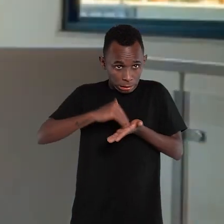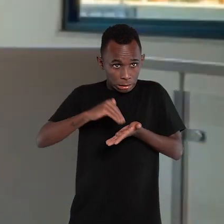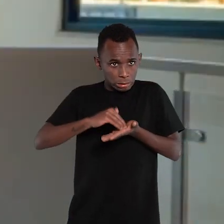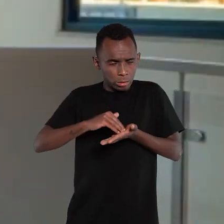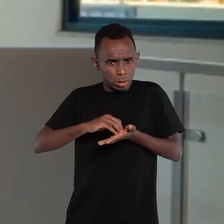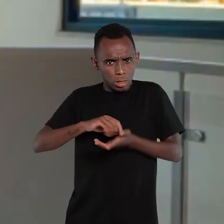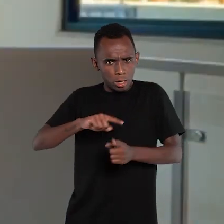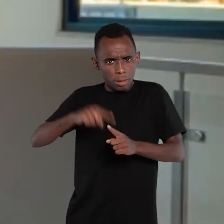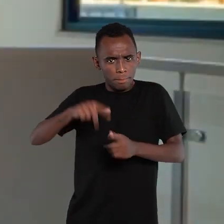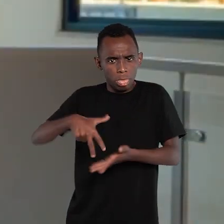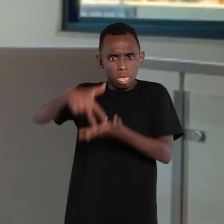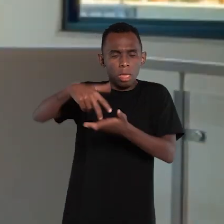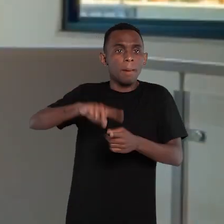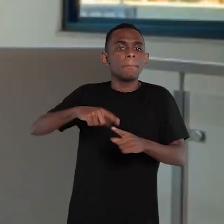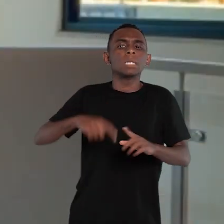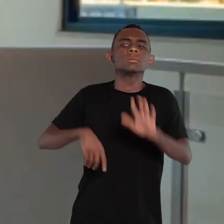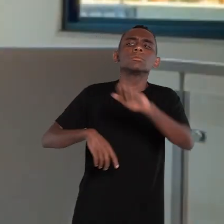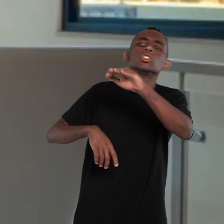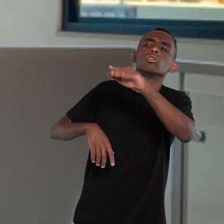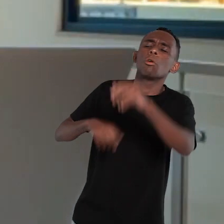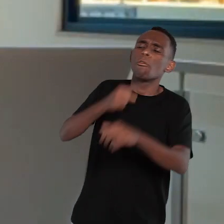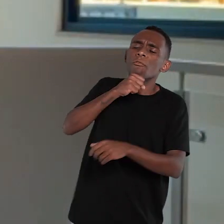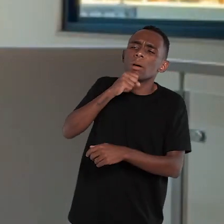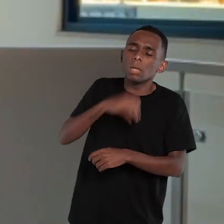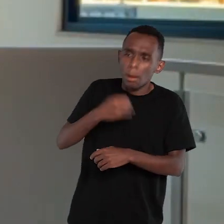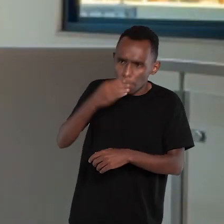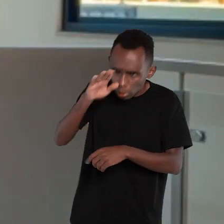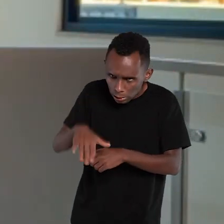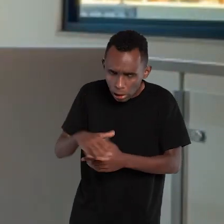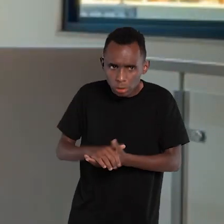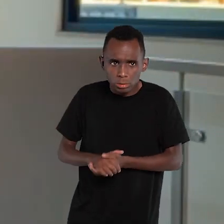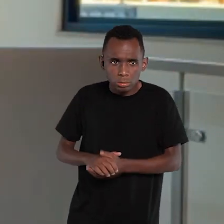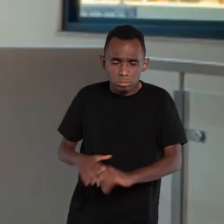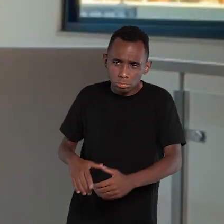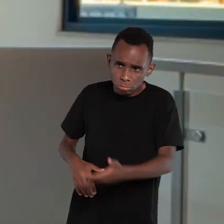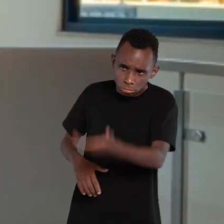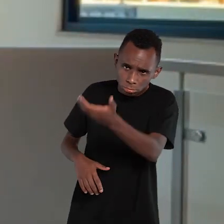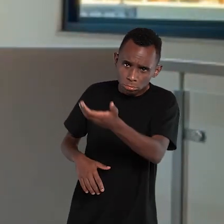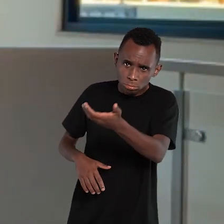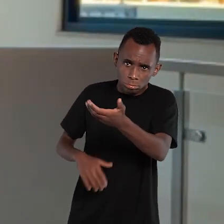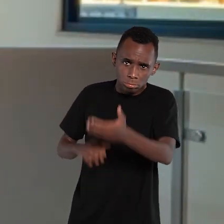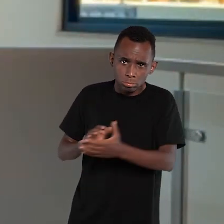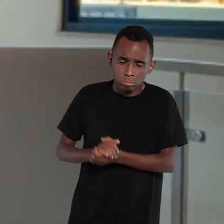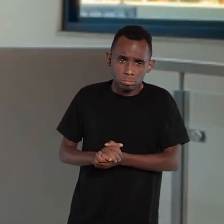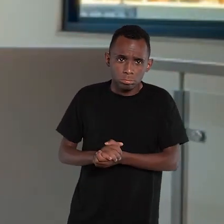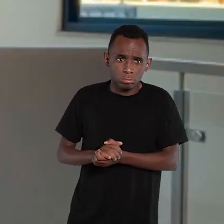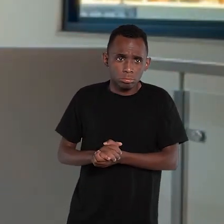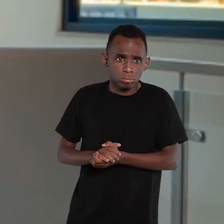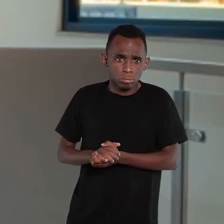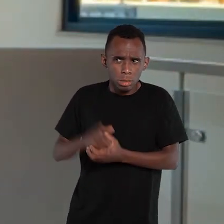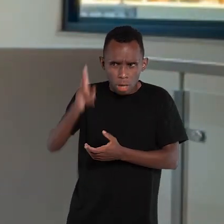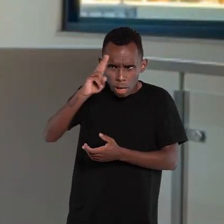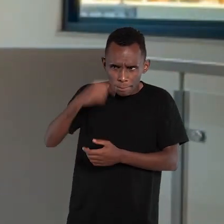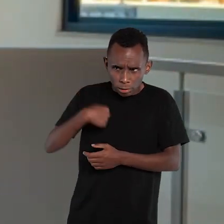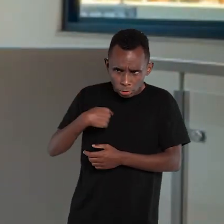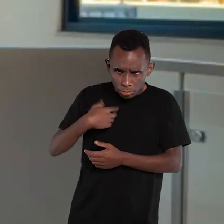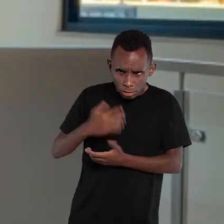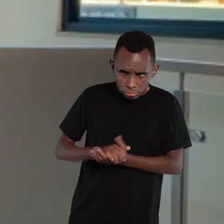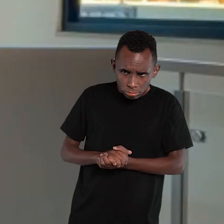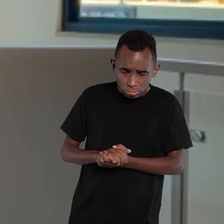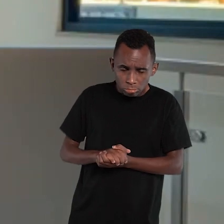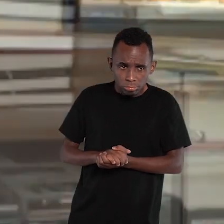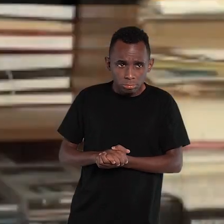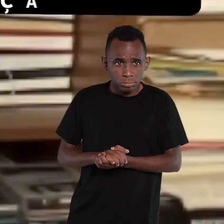levantou, mas o velho foi mais rápido. Boa tarde, doutor. Ele disse e me estendeu a mão grossa como lixa. Lembra de